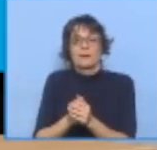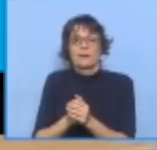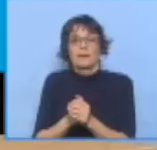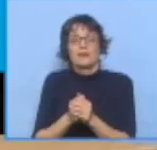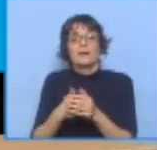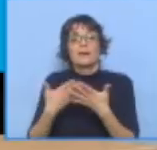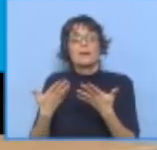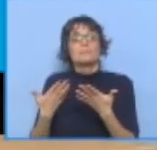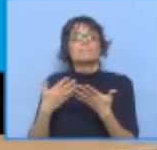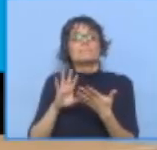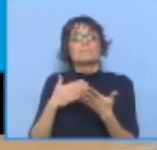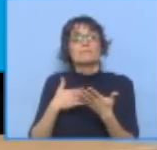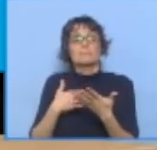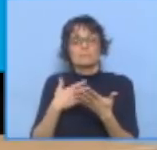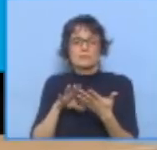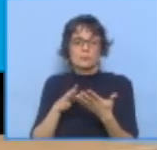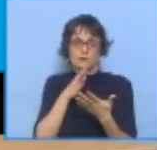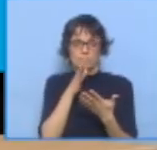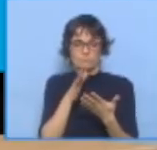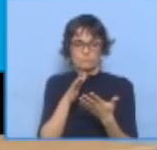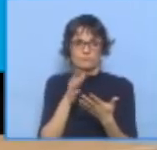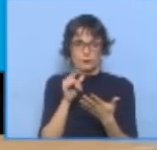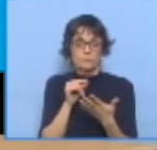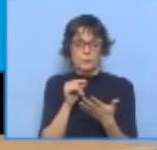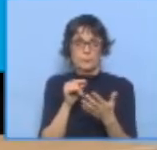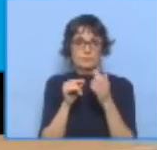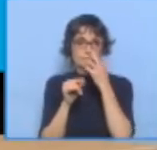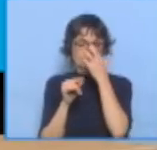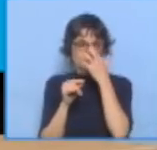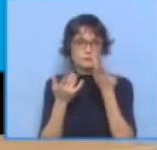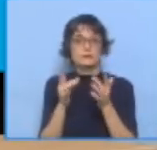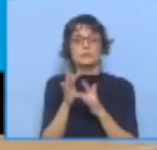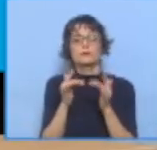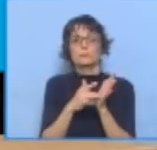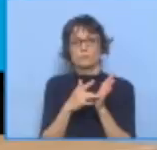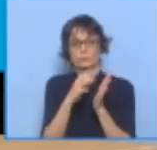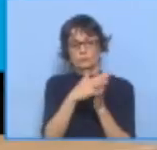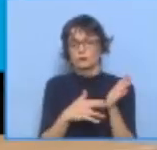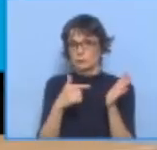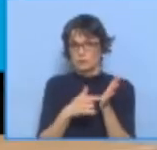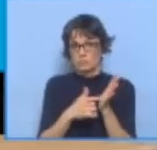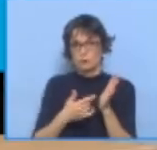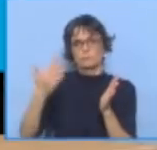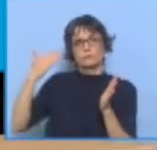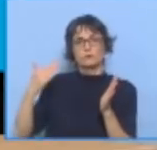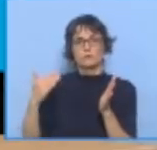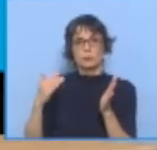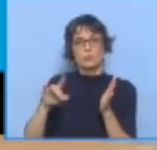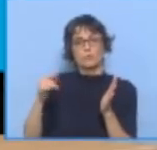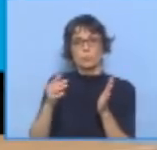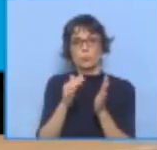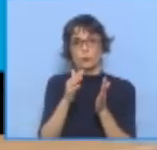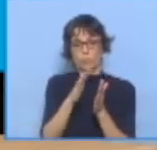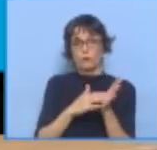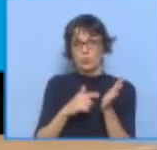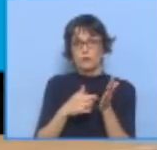dizer sobre isto, é que Jesus, nesse texto e noutros textos dos Evangelhos,